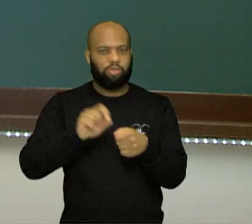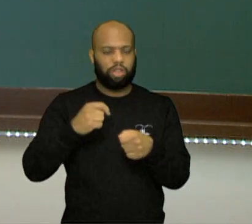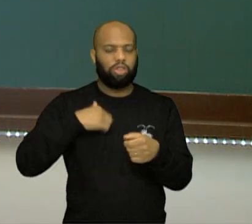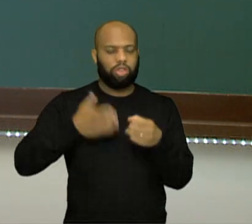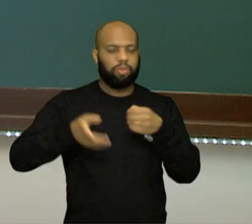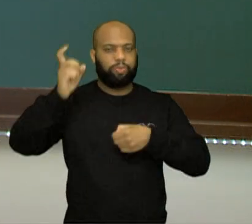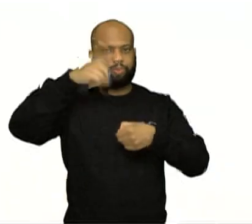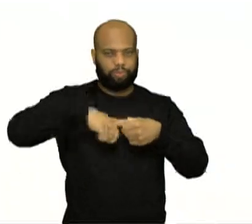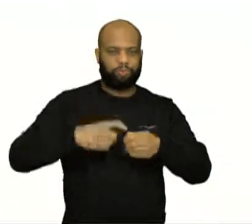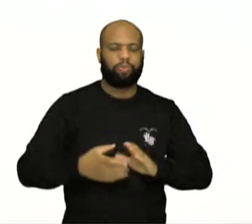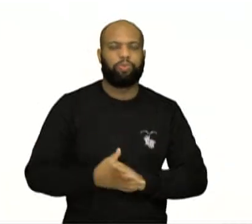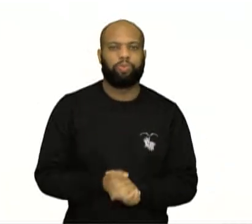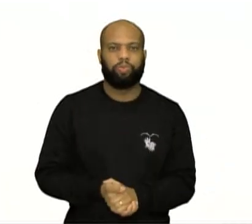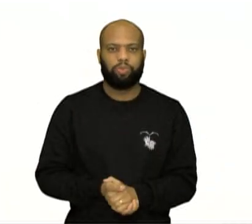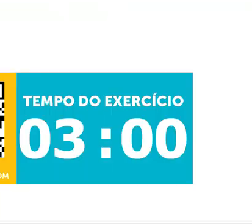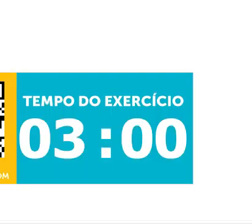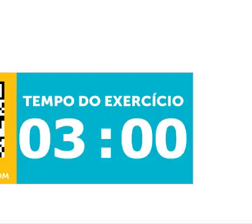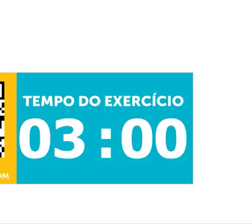aqui. Vai lá, hein?